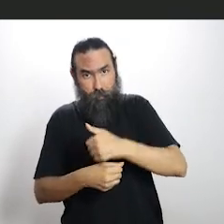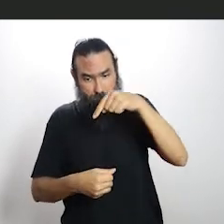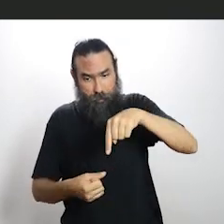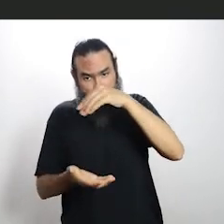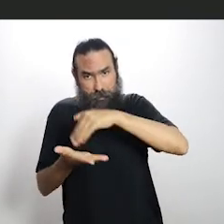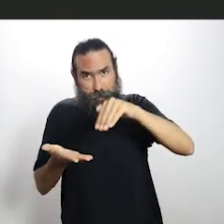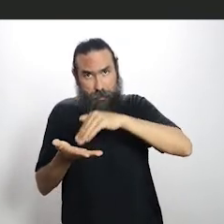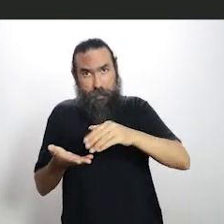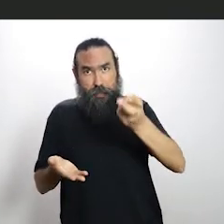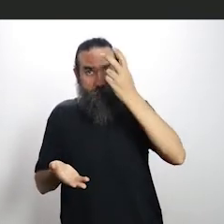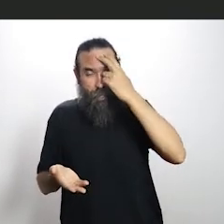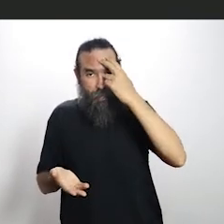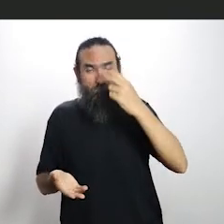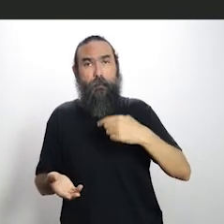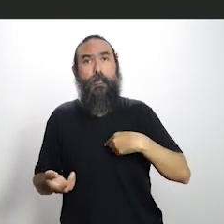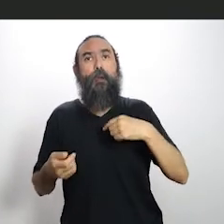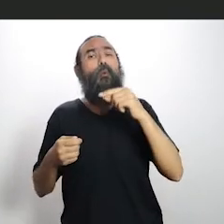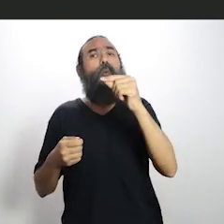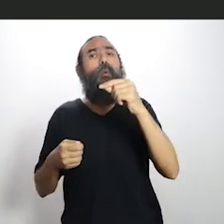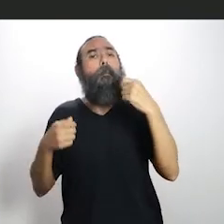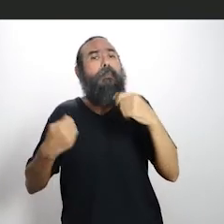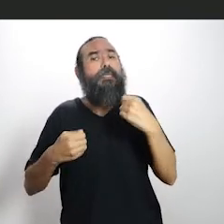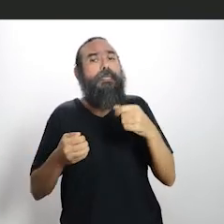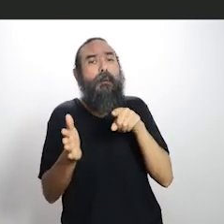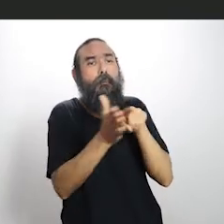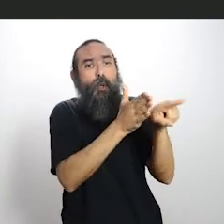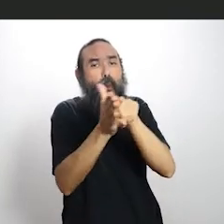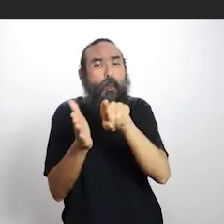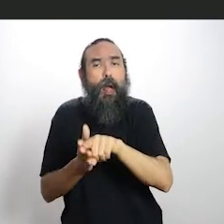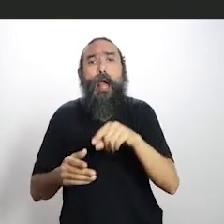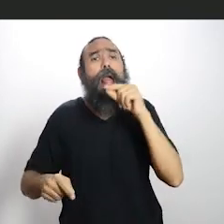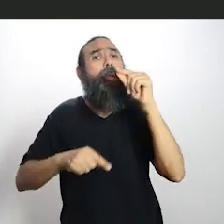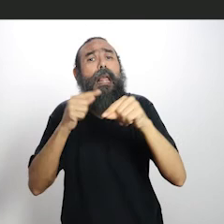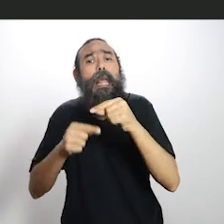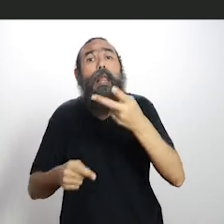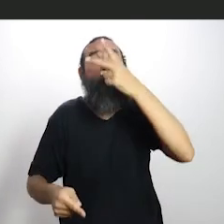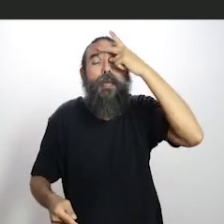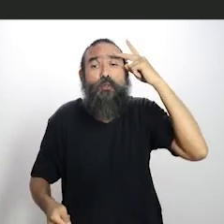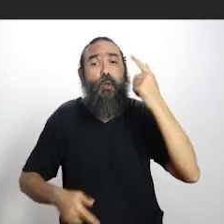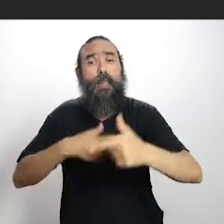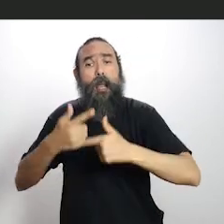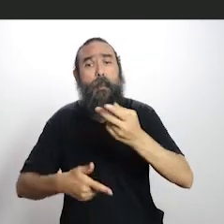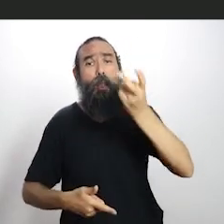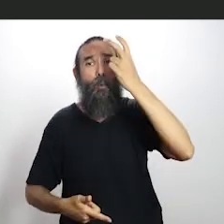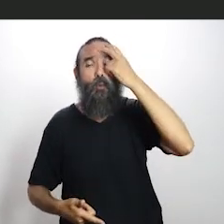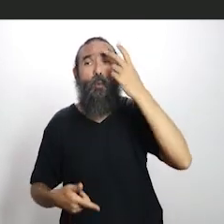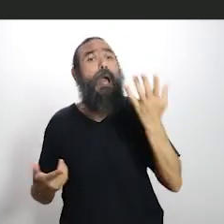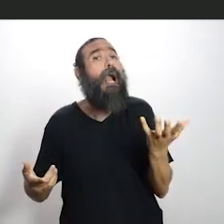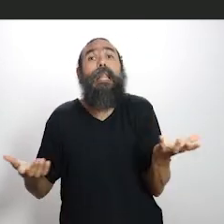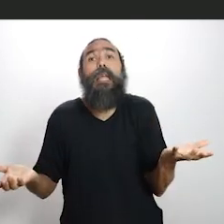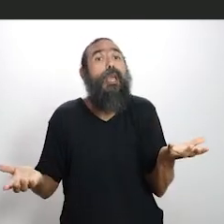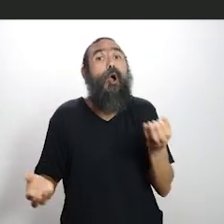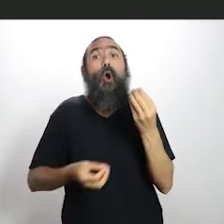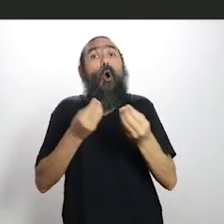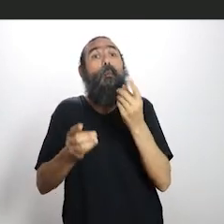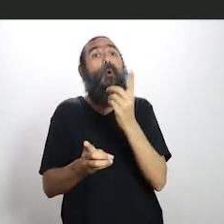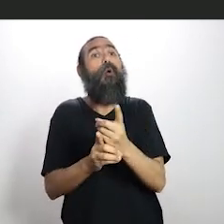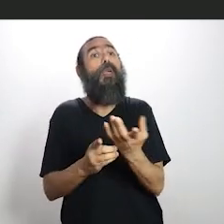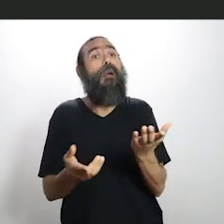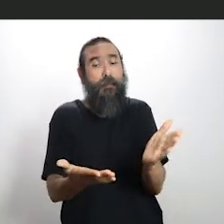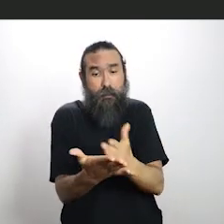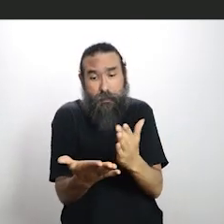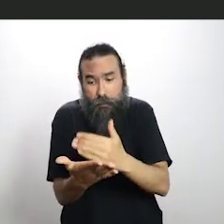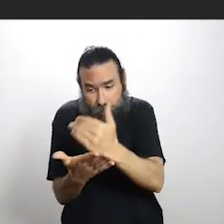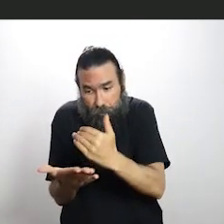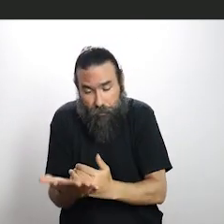junto com o plano estadual de cultura em parceria com o conselho estadual de cultura e chegamos até a marcar uma audiência